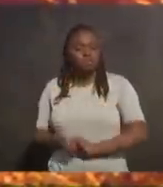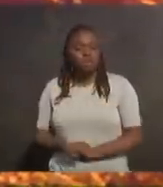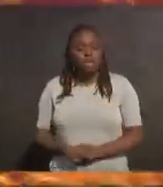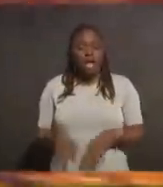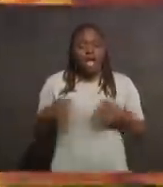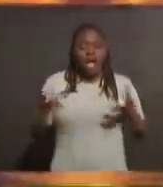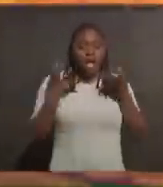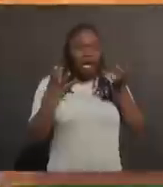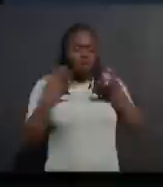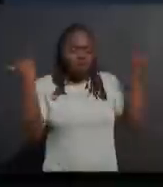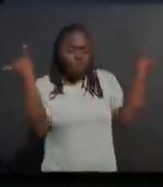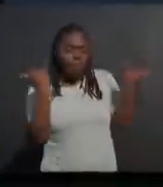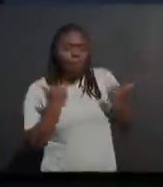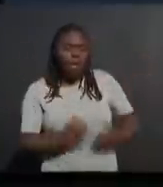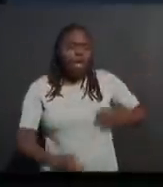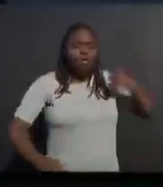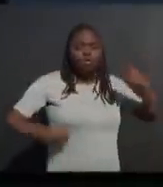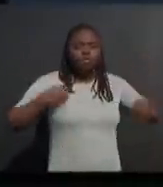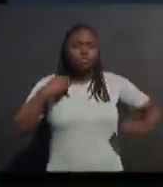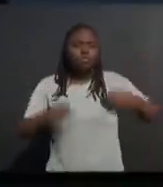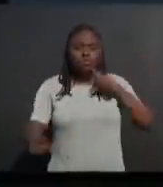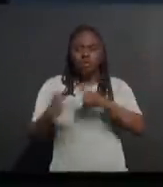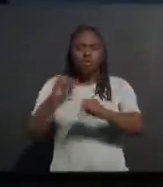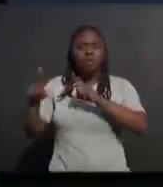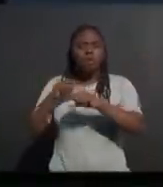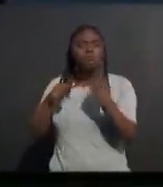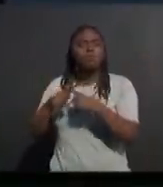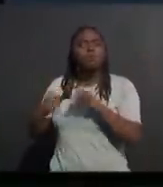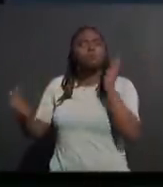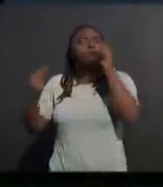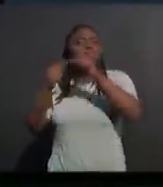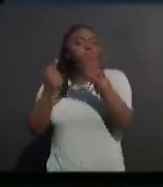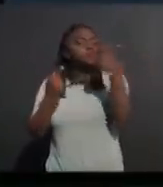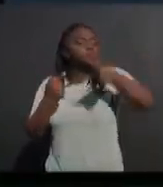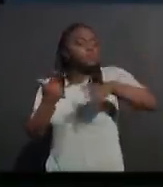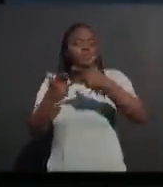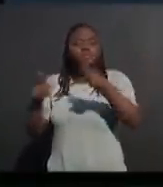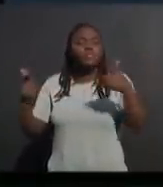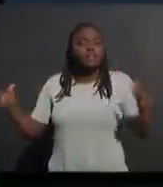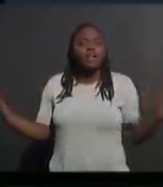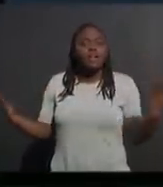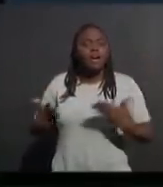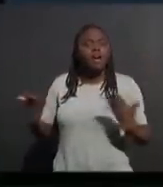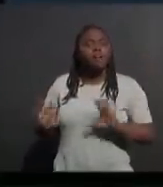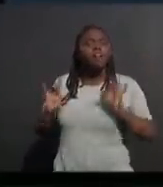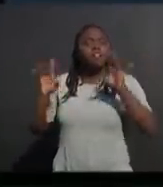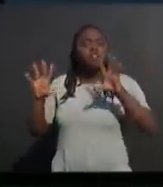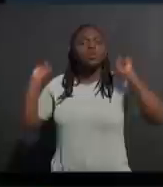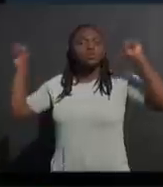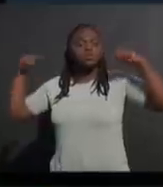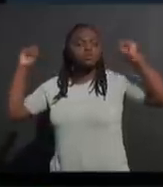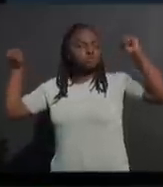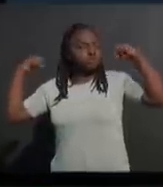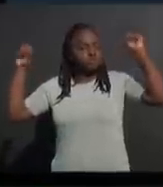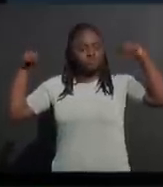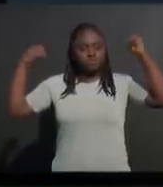fitness? Uau! Bora! Porque eu não tenho outro propósito, então o meu negócio agora é...